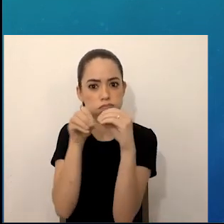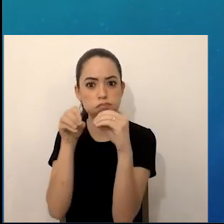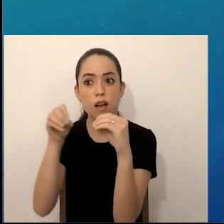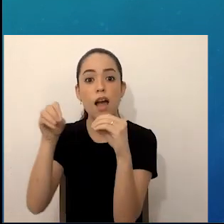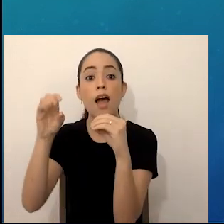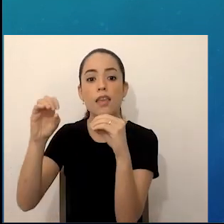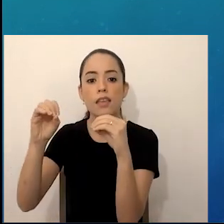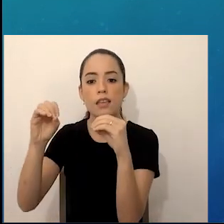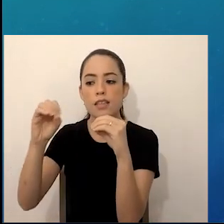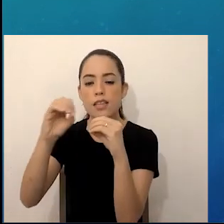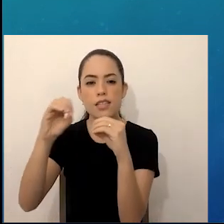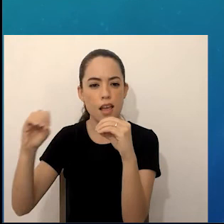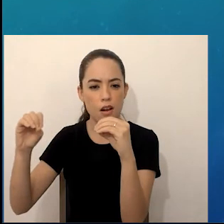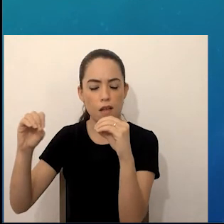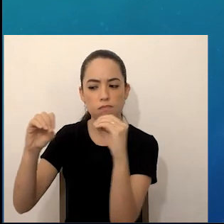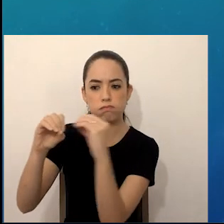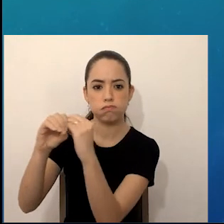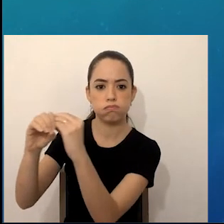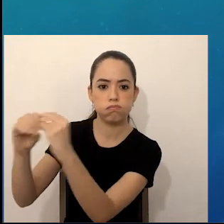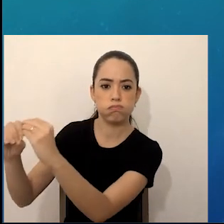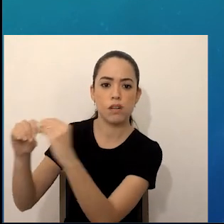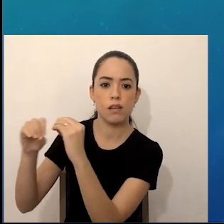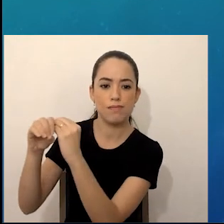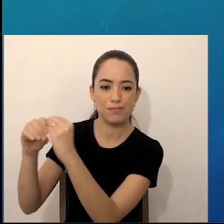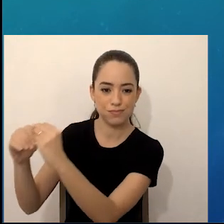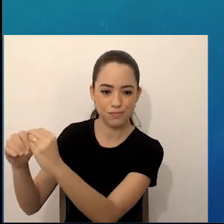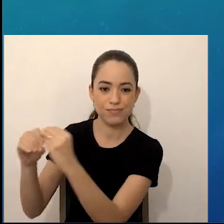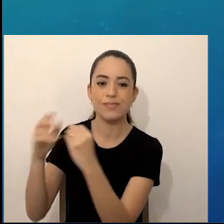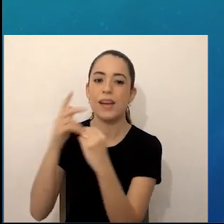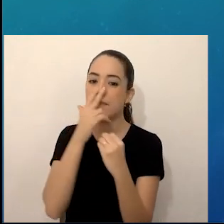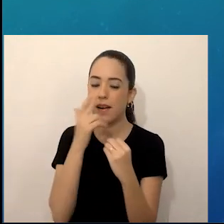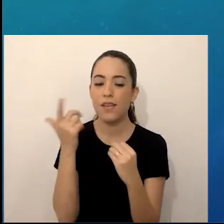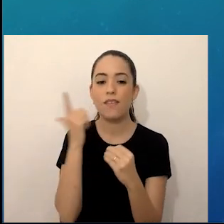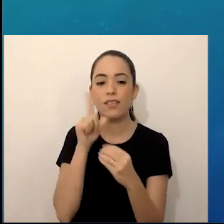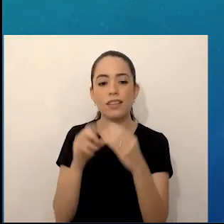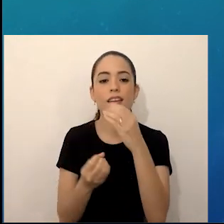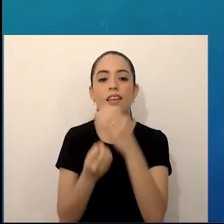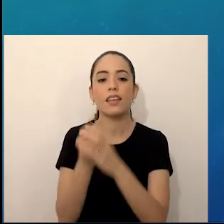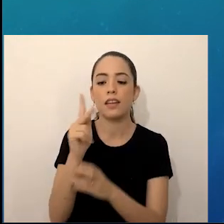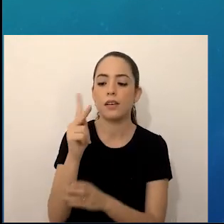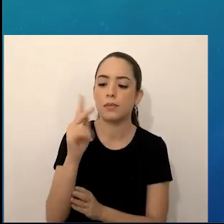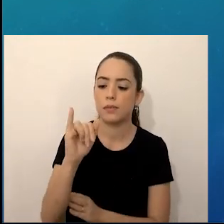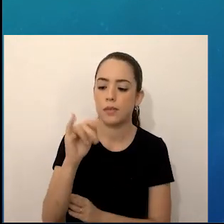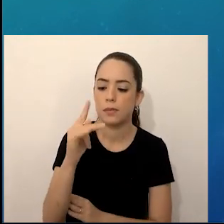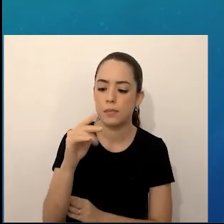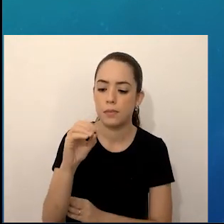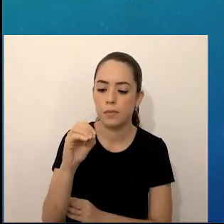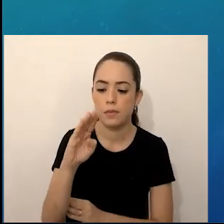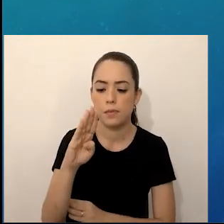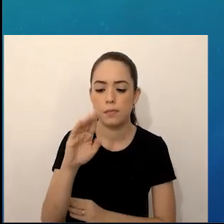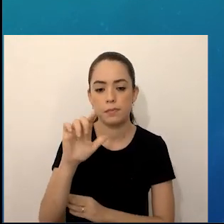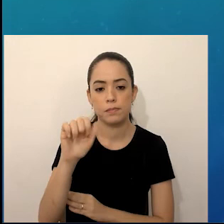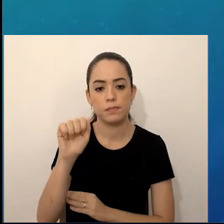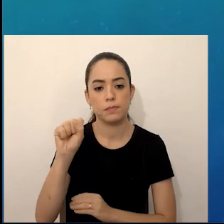aglomerados celulares do hipoblasto primário e formando assim o hipoblasto secundário.